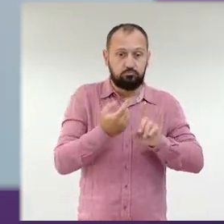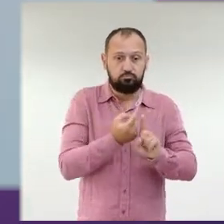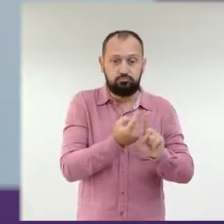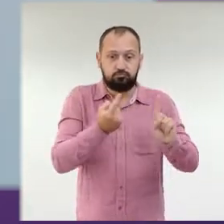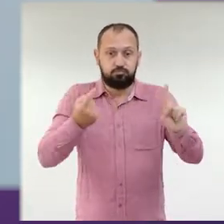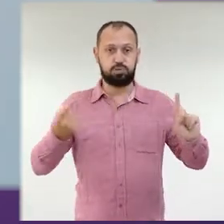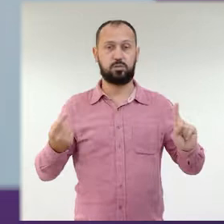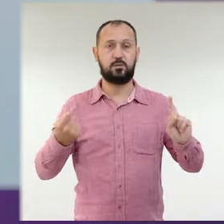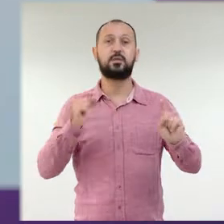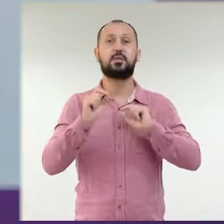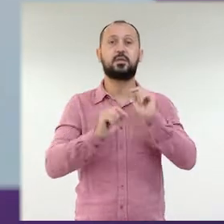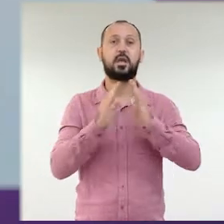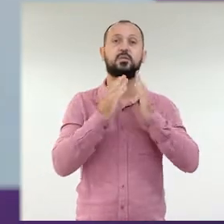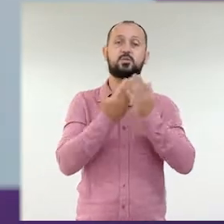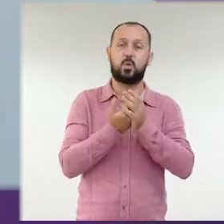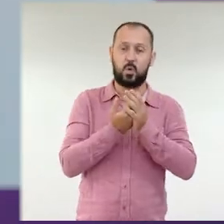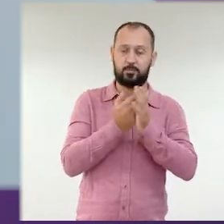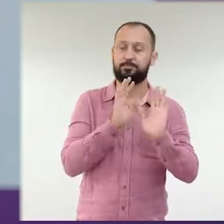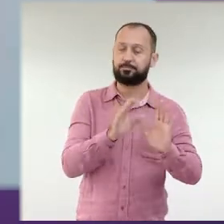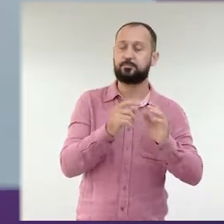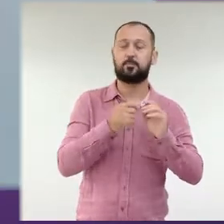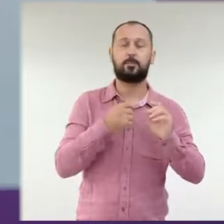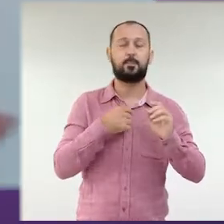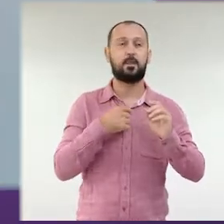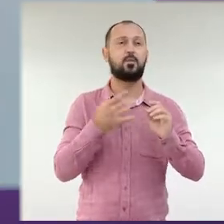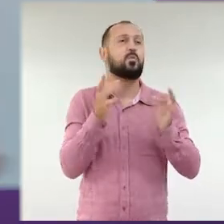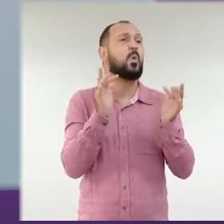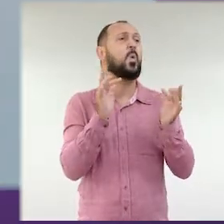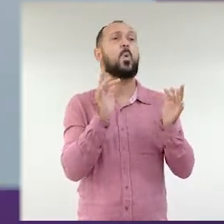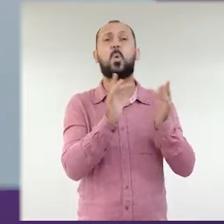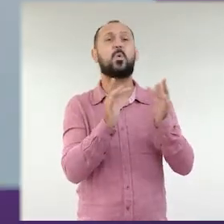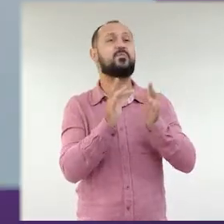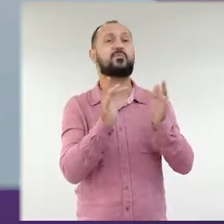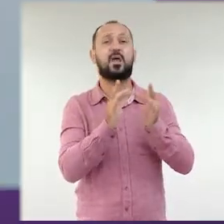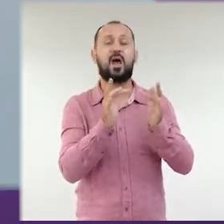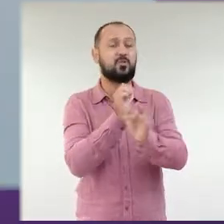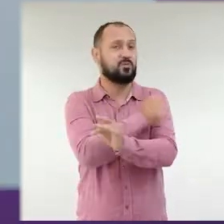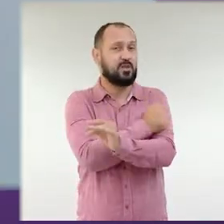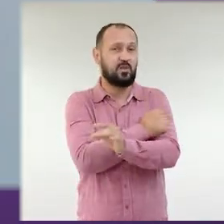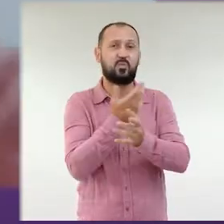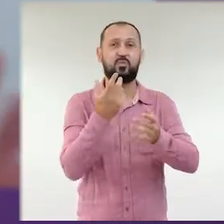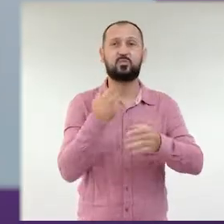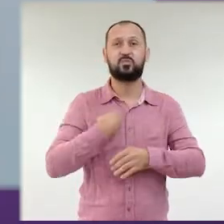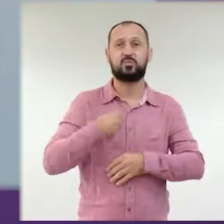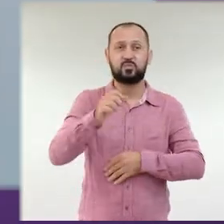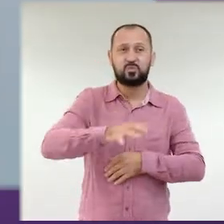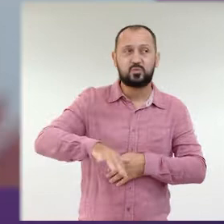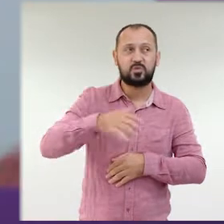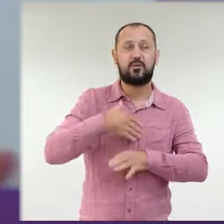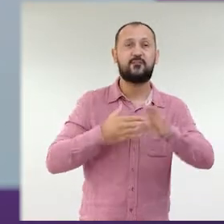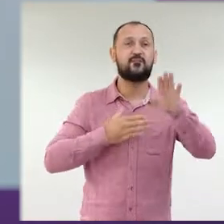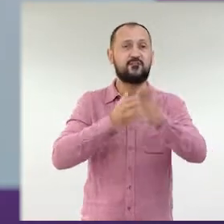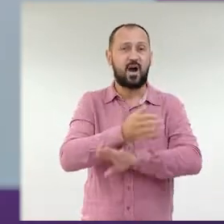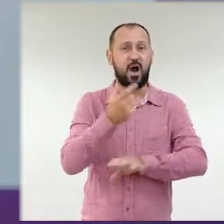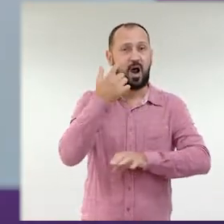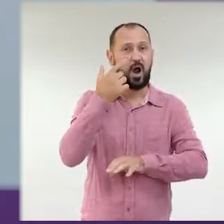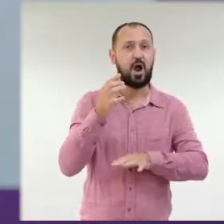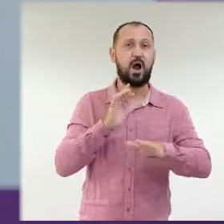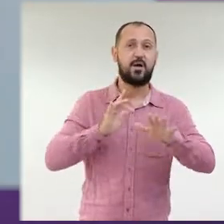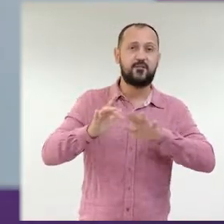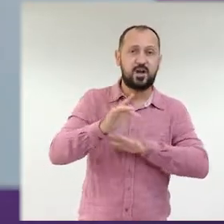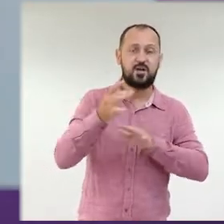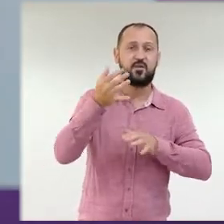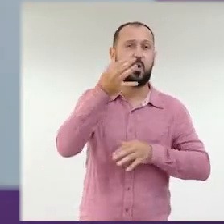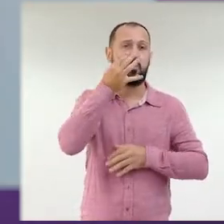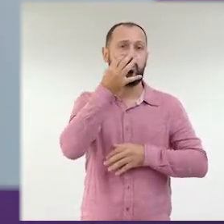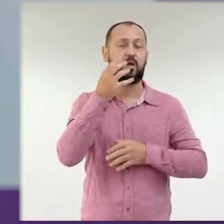escola, os estudantes, eles perdem o convívio social e vão para plataformas online ou